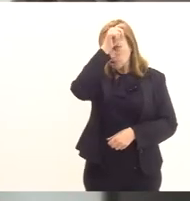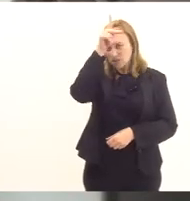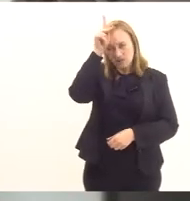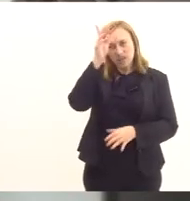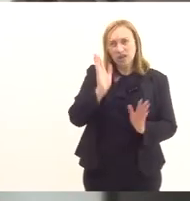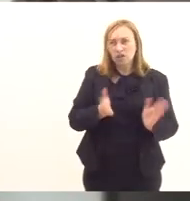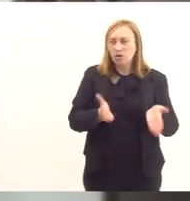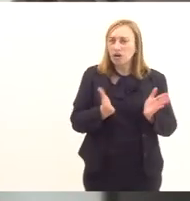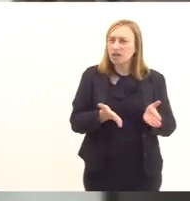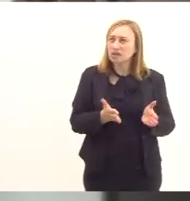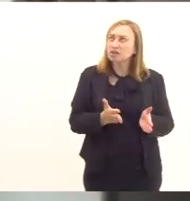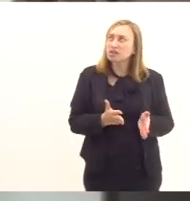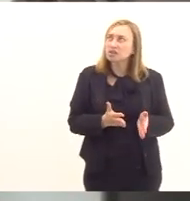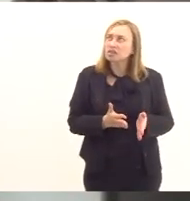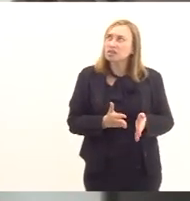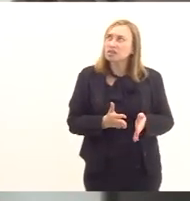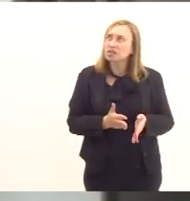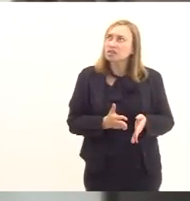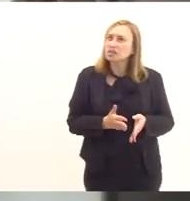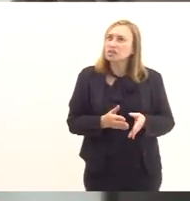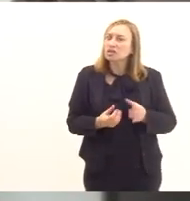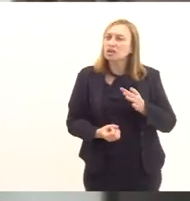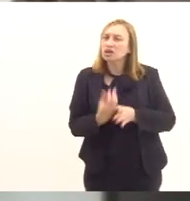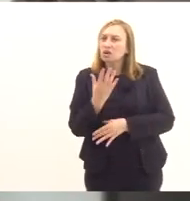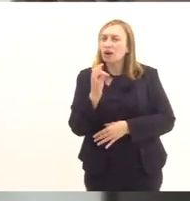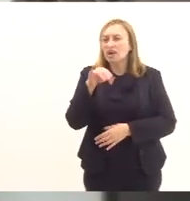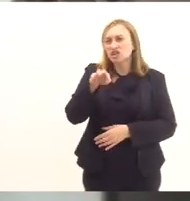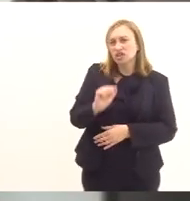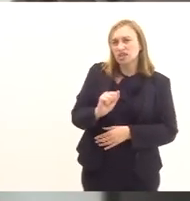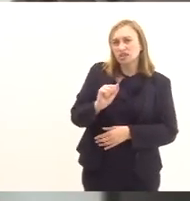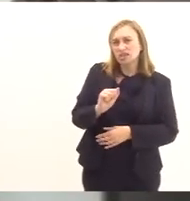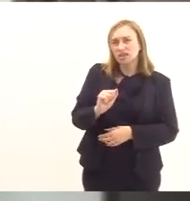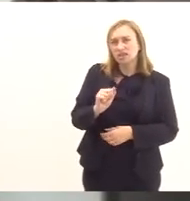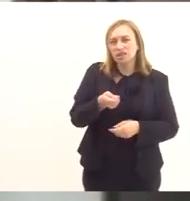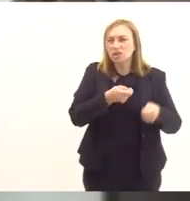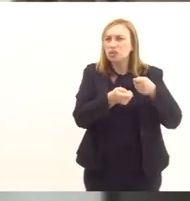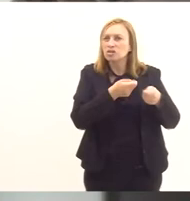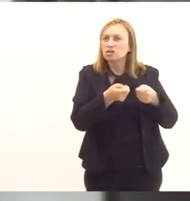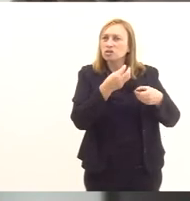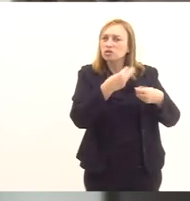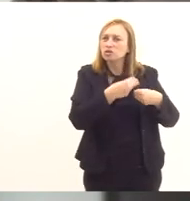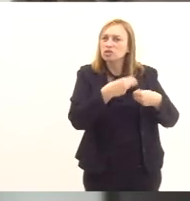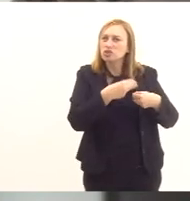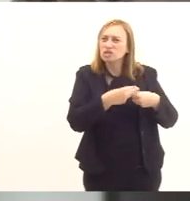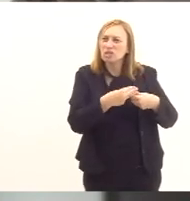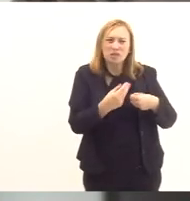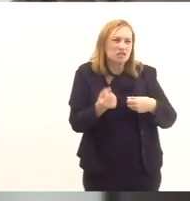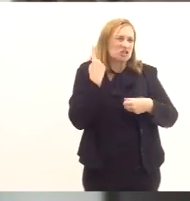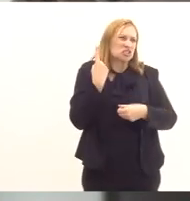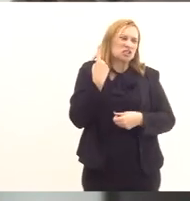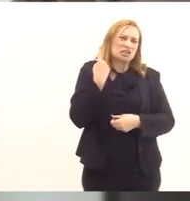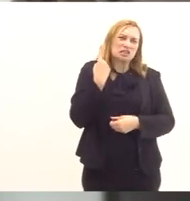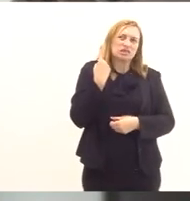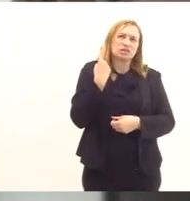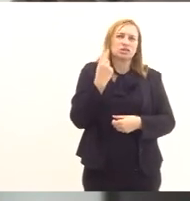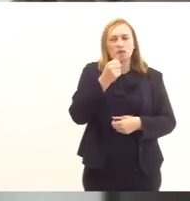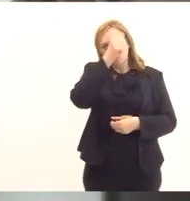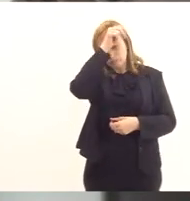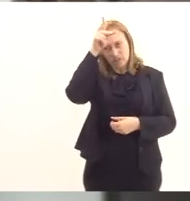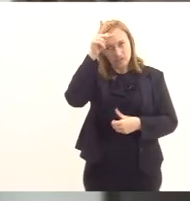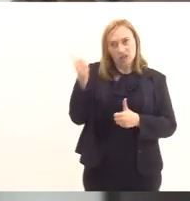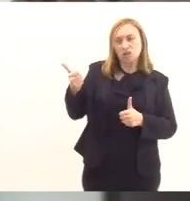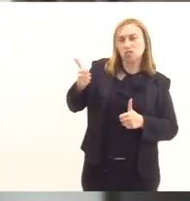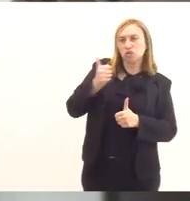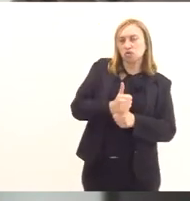criou uma uma uma agência reguladora municipal e Ficou esquisito E aí o Prefeito que